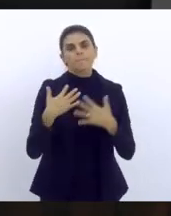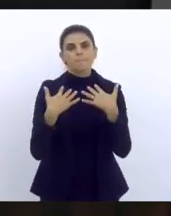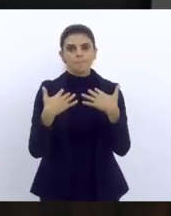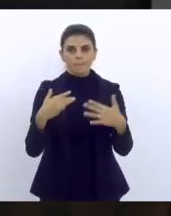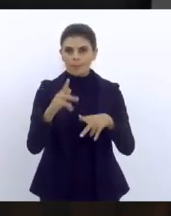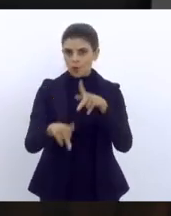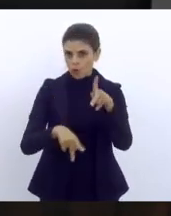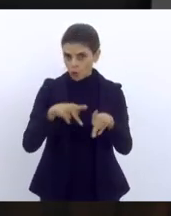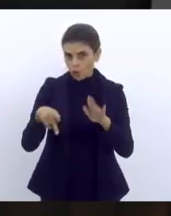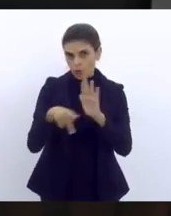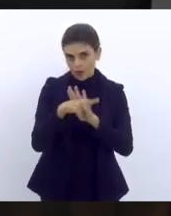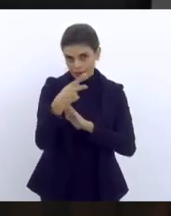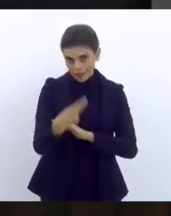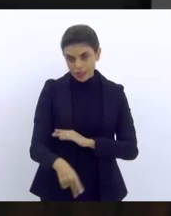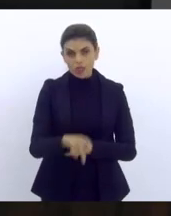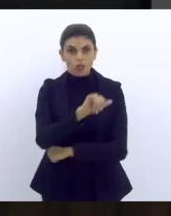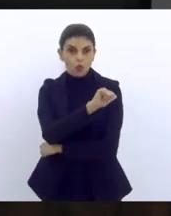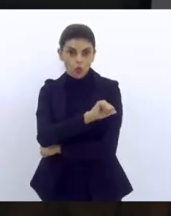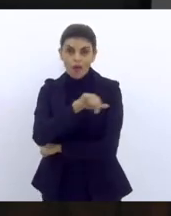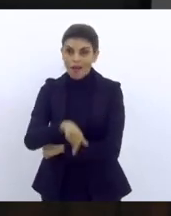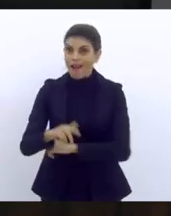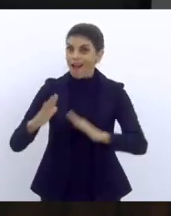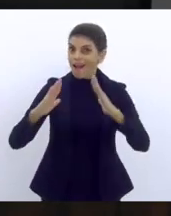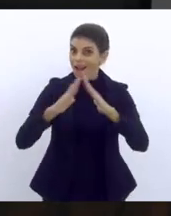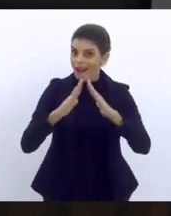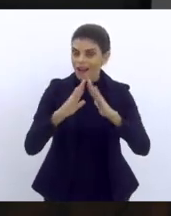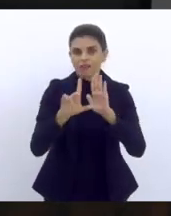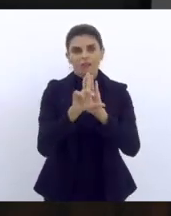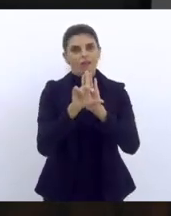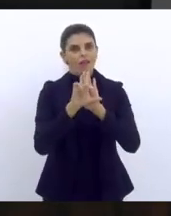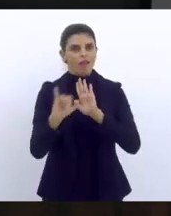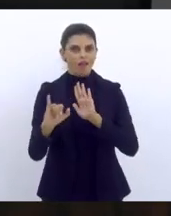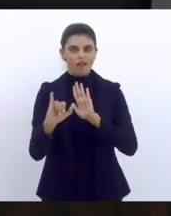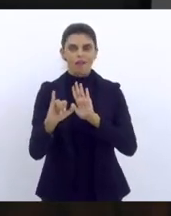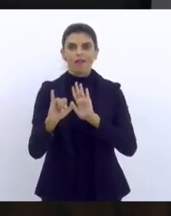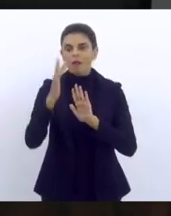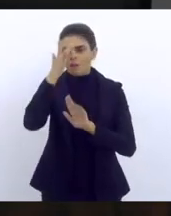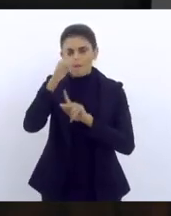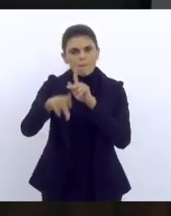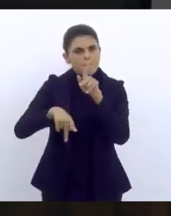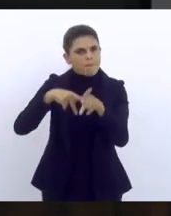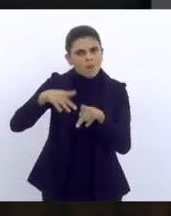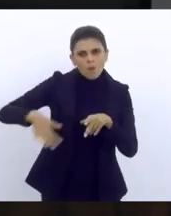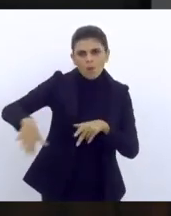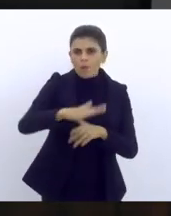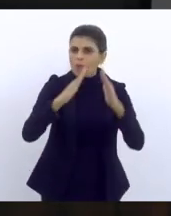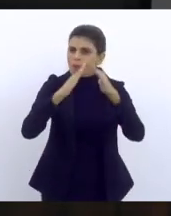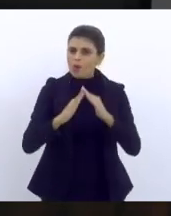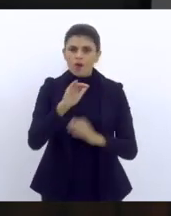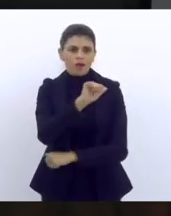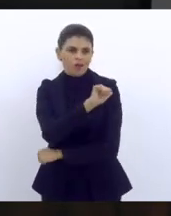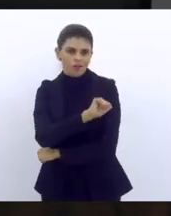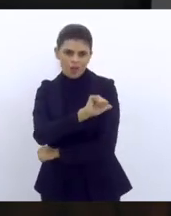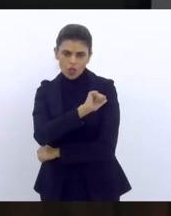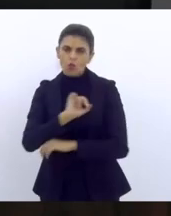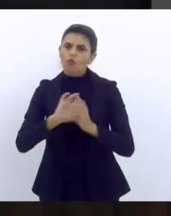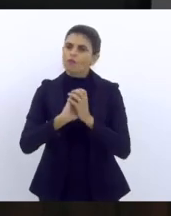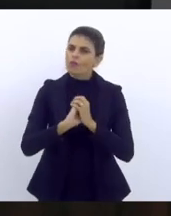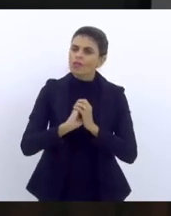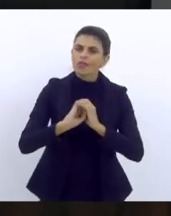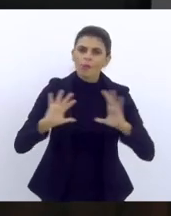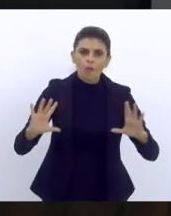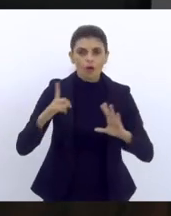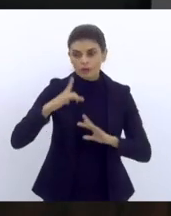Janeiro. Essa aqui é uma casa de lei, é uma casa onde a população fluminense, de uma forma democrática, coloca os